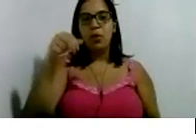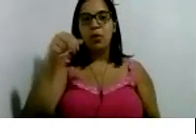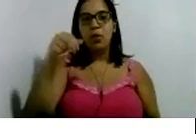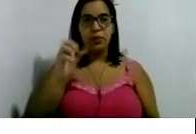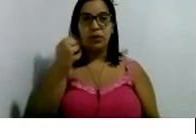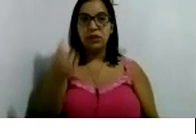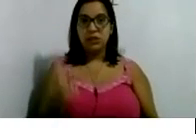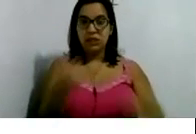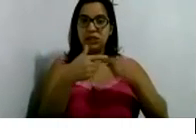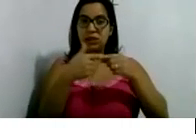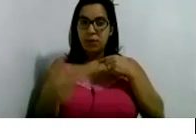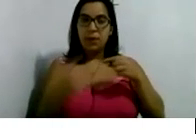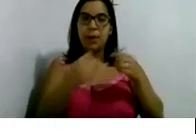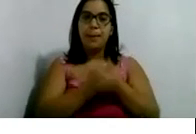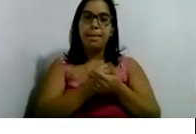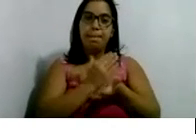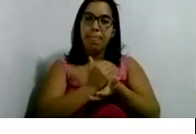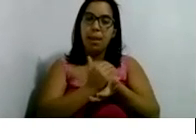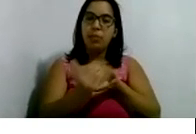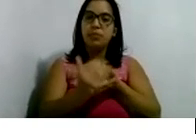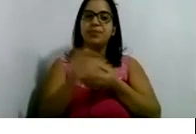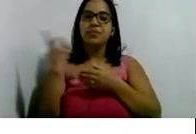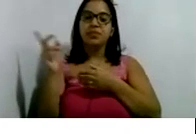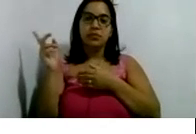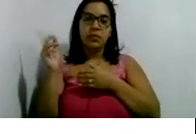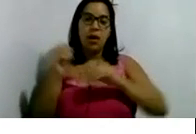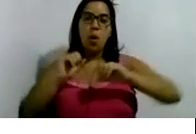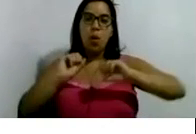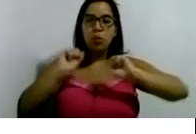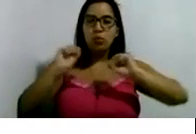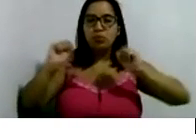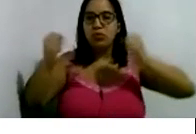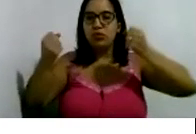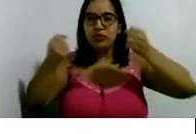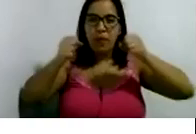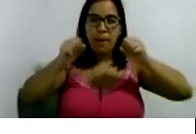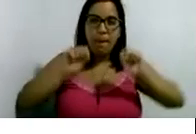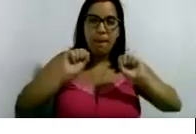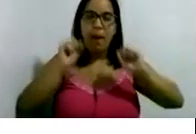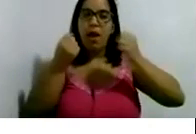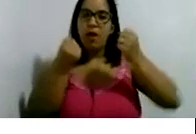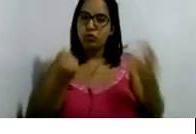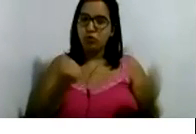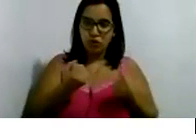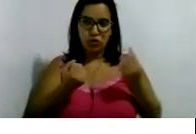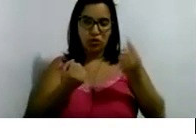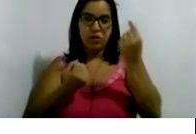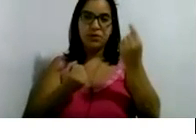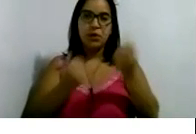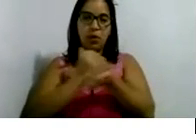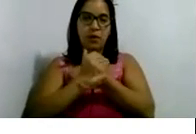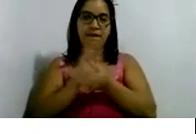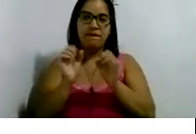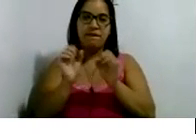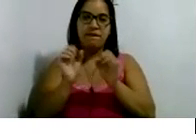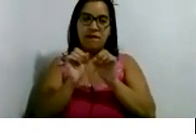Na sexta semana, a gente tem movimentos espontâneos do embrião. Então, ele já faz